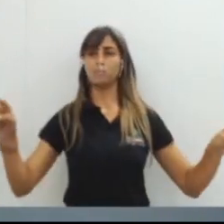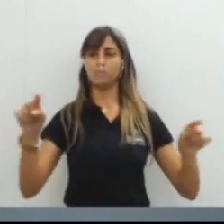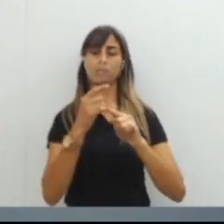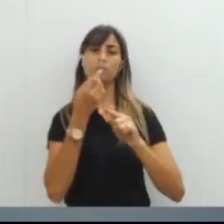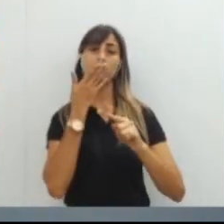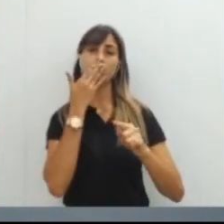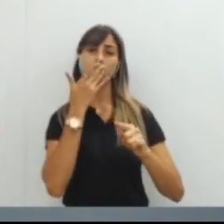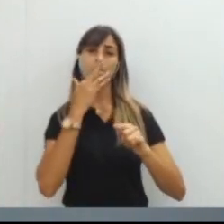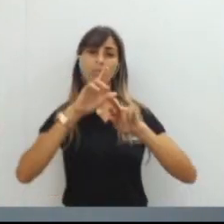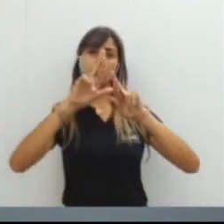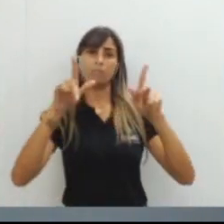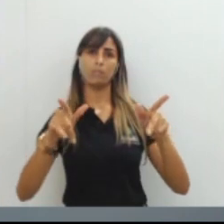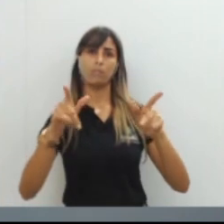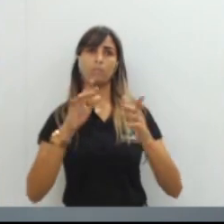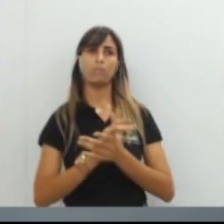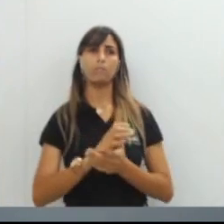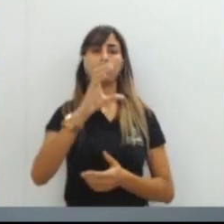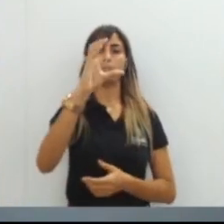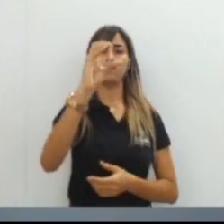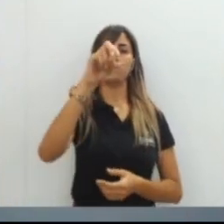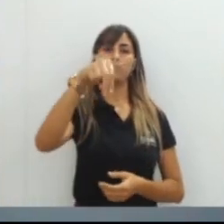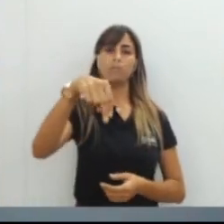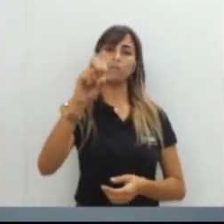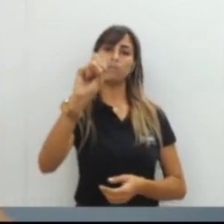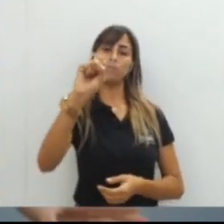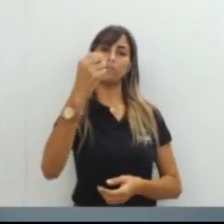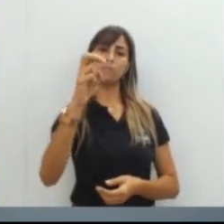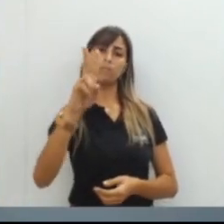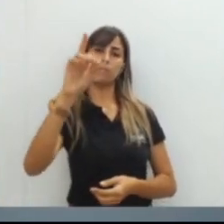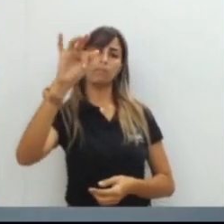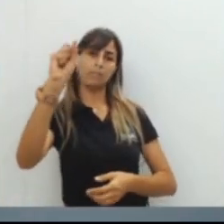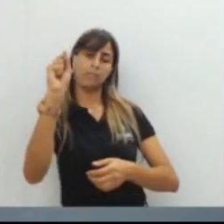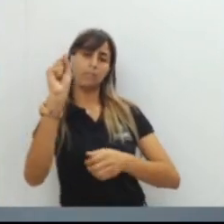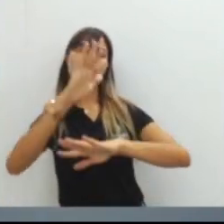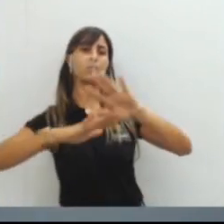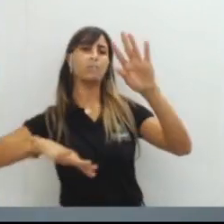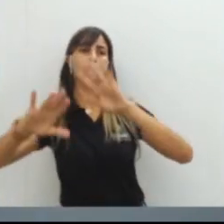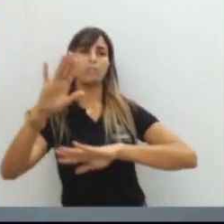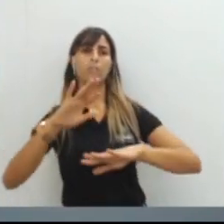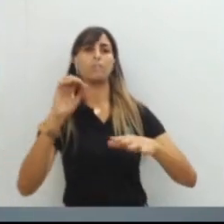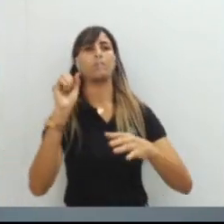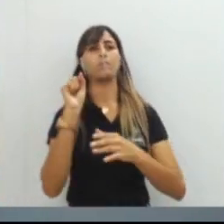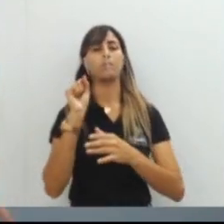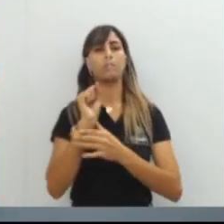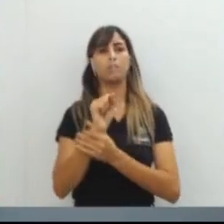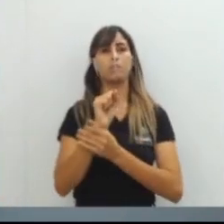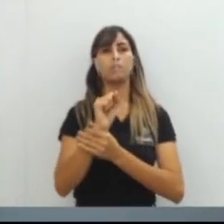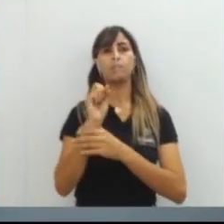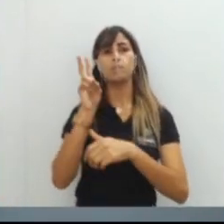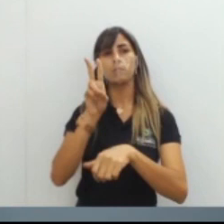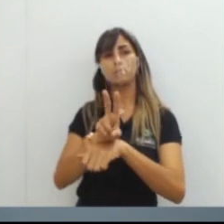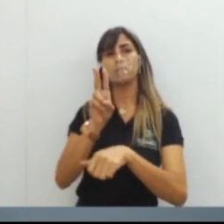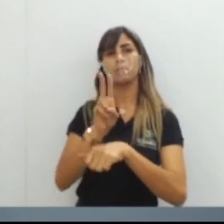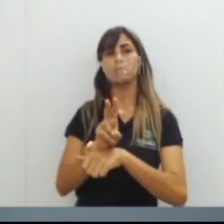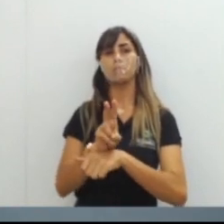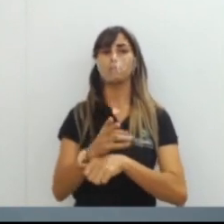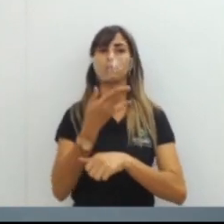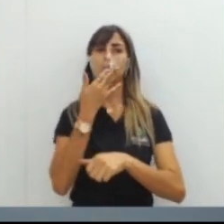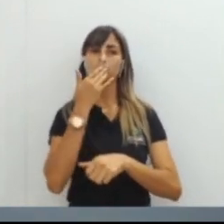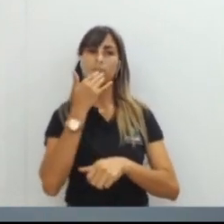Eu coloquei conservação na cor verde, preservação na cor amarela e proteção integral na